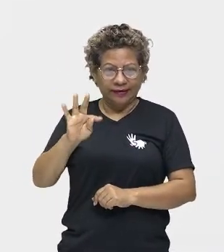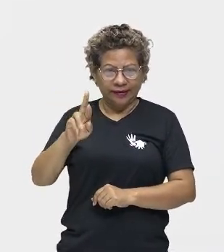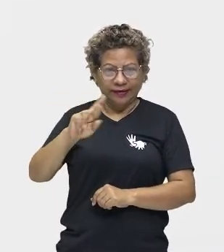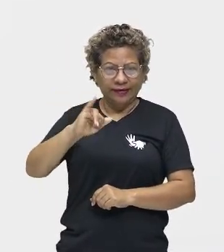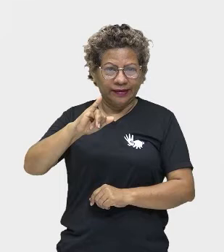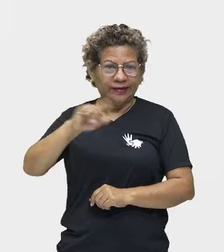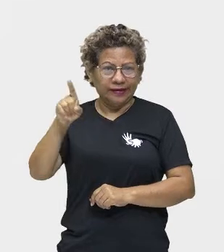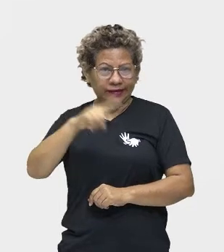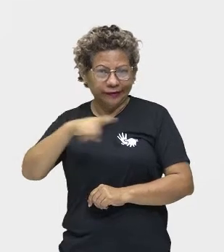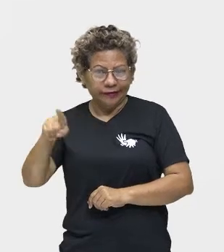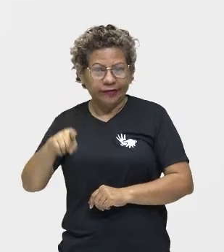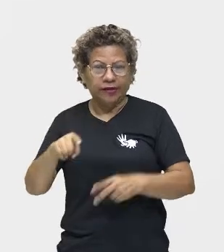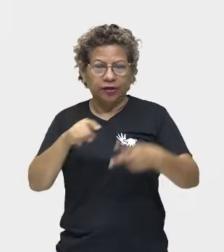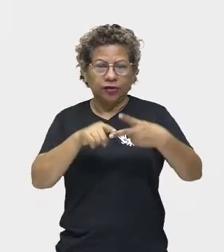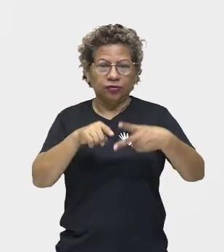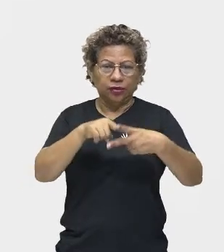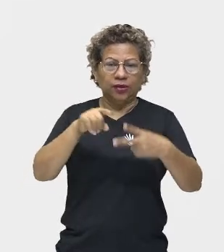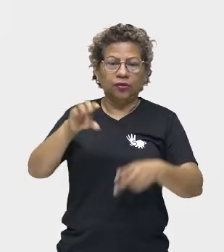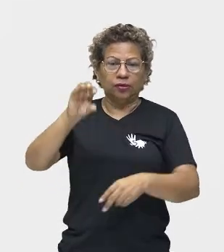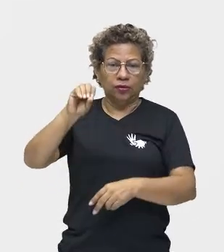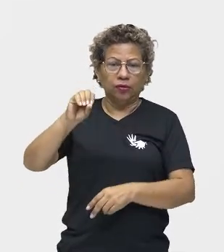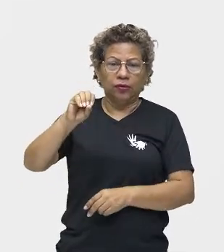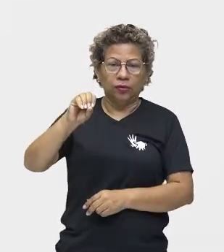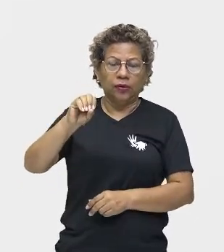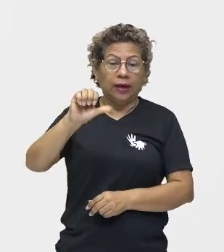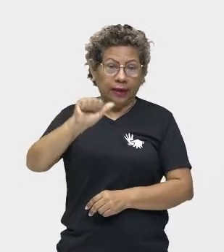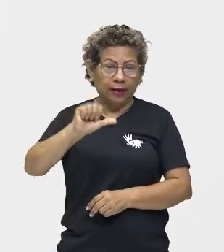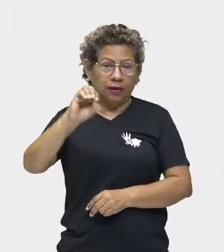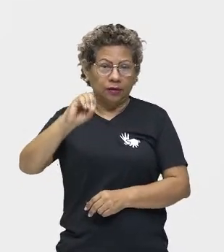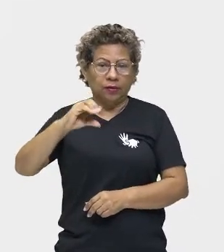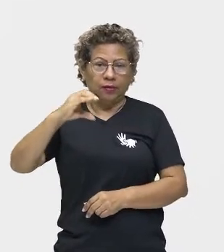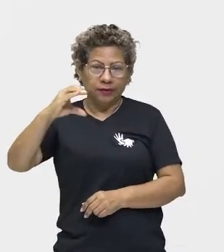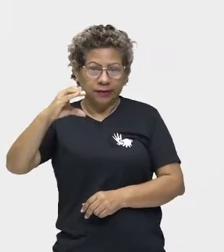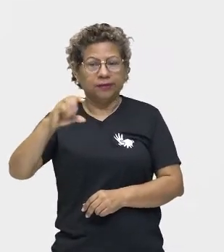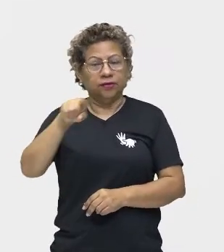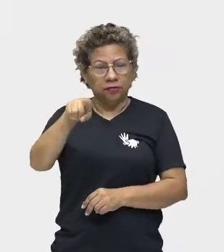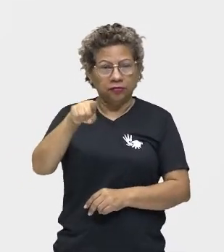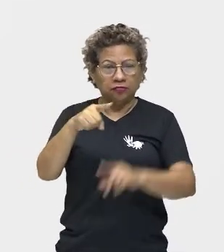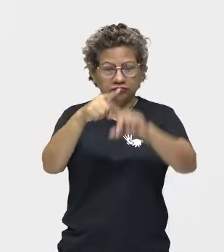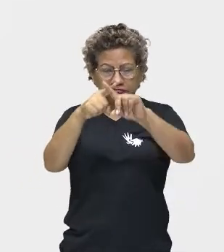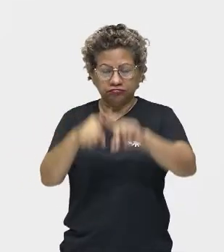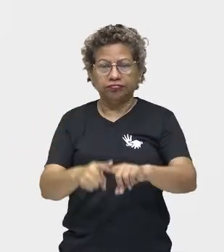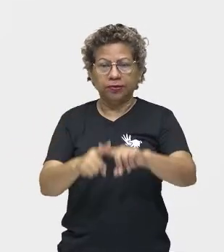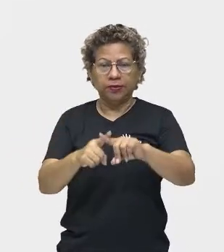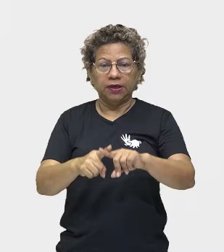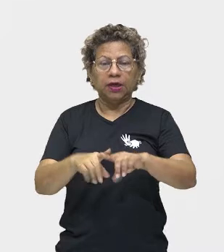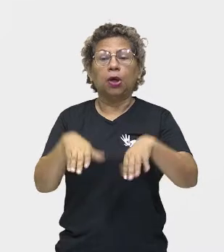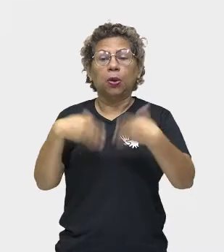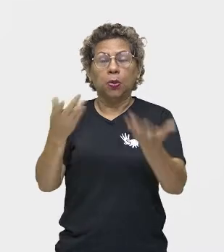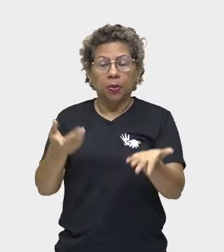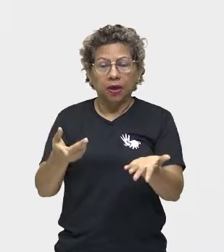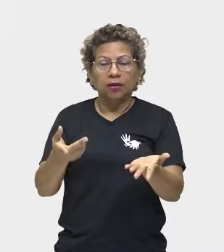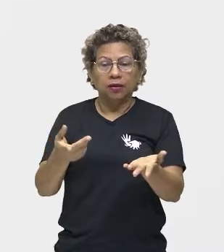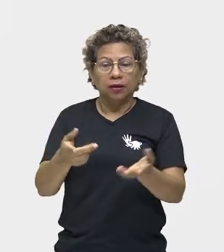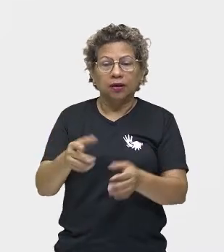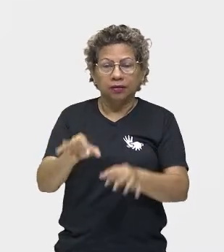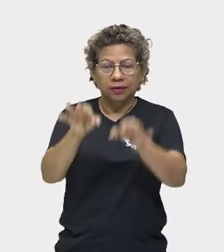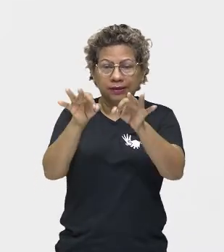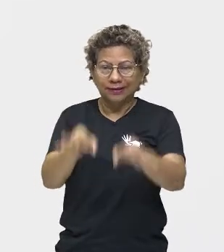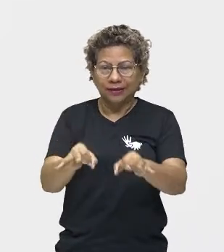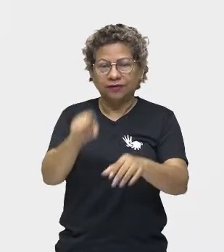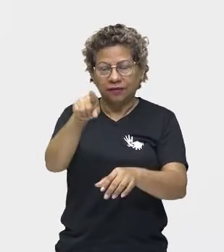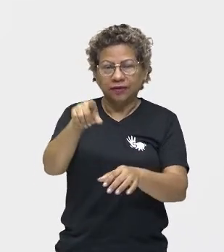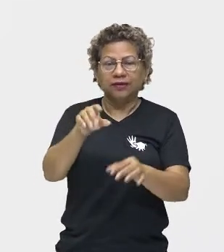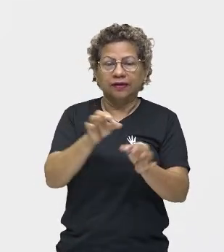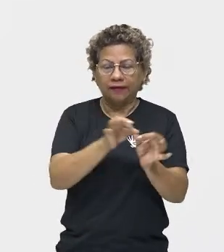ângulo AOC. Então, vocês têm aí a figura para analisar e, de acordo com o conceito que foi dado na aula de ontem, vocês vão determinar aí a medida do